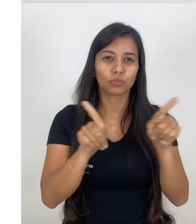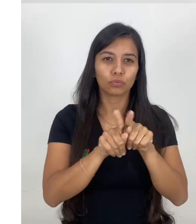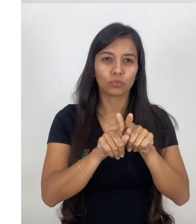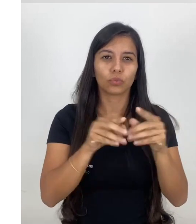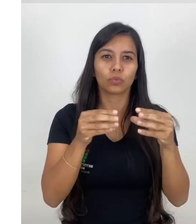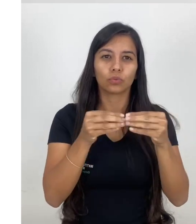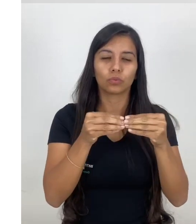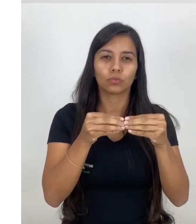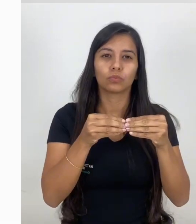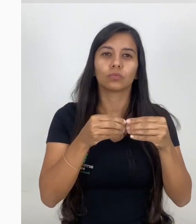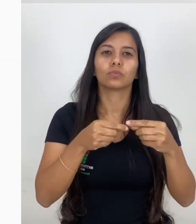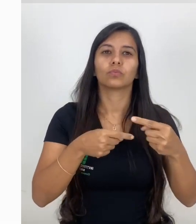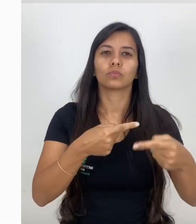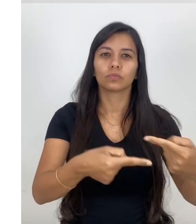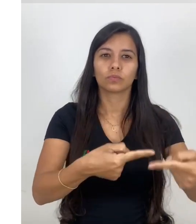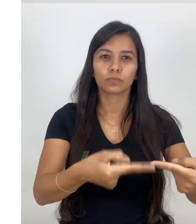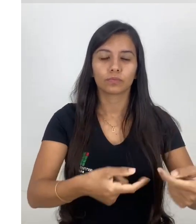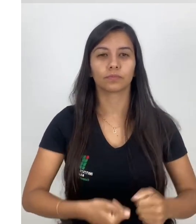da reprodução sexuada.